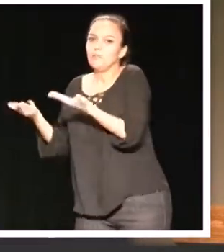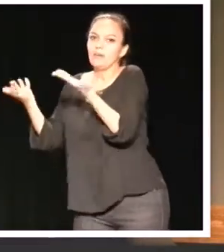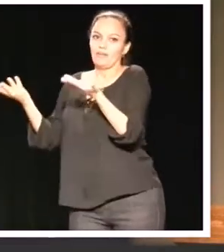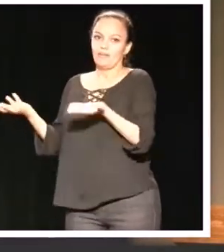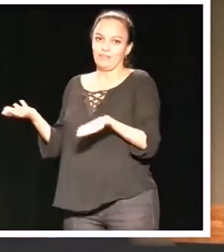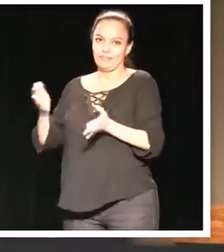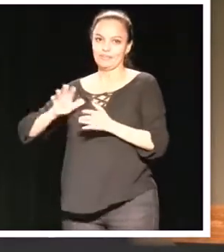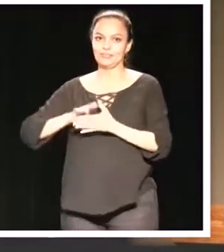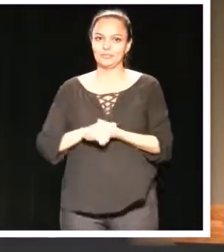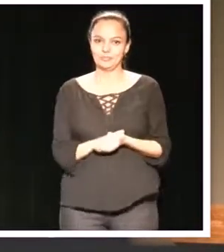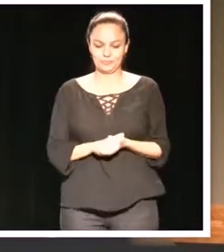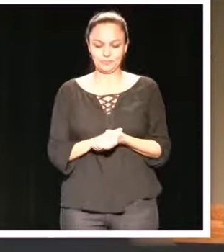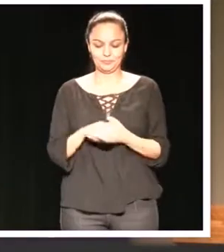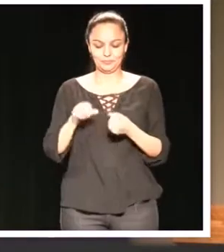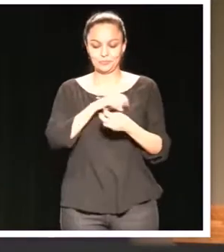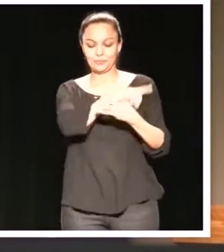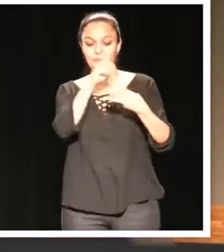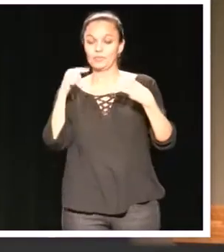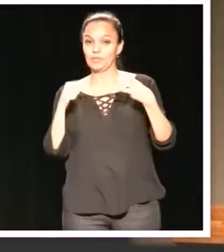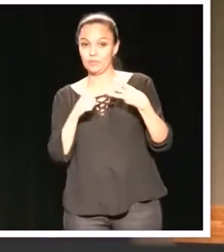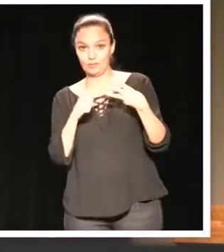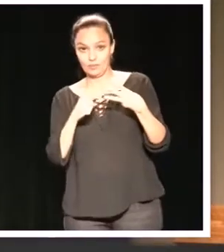Logo temos os formatos de promoção,